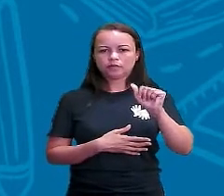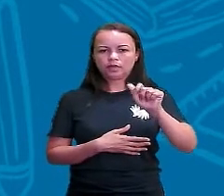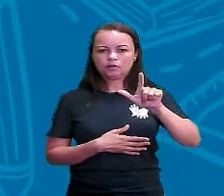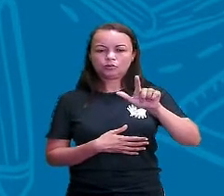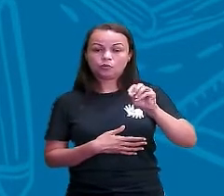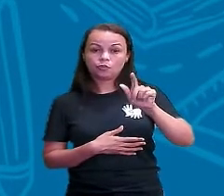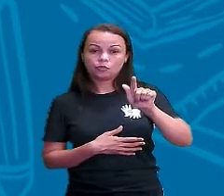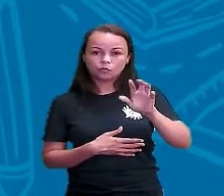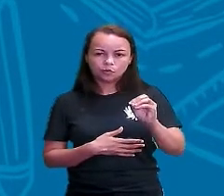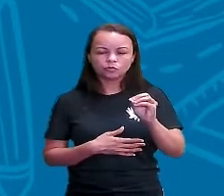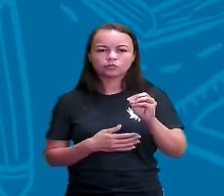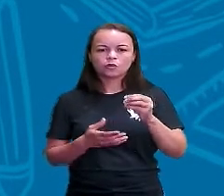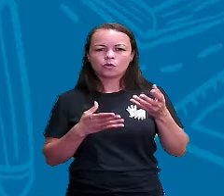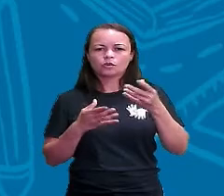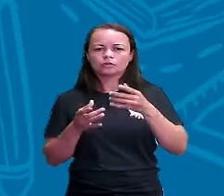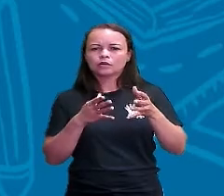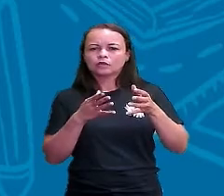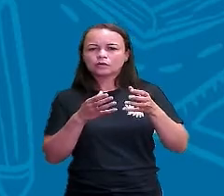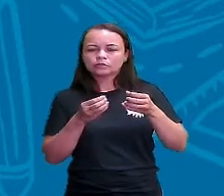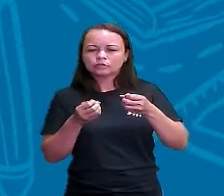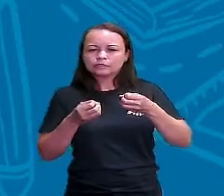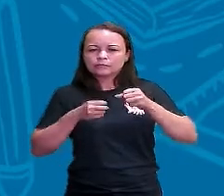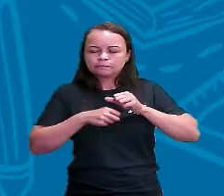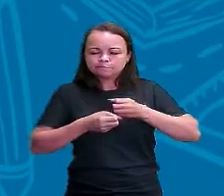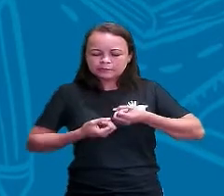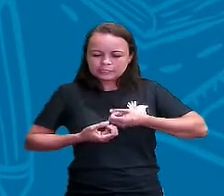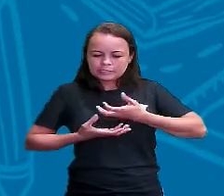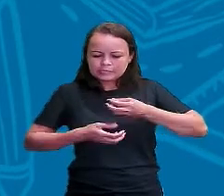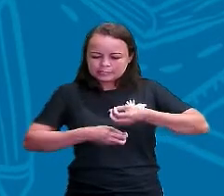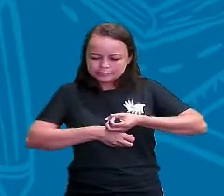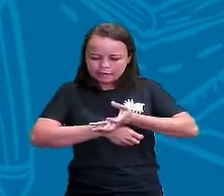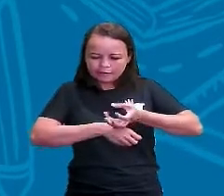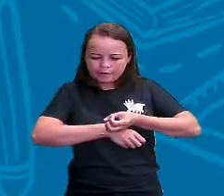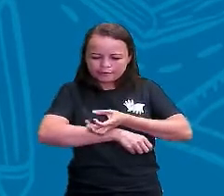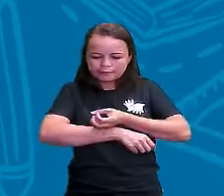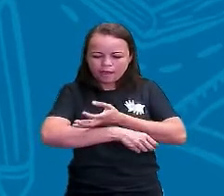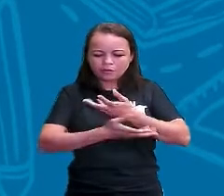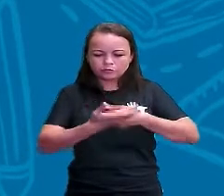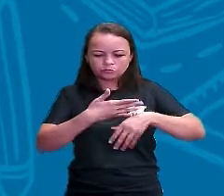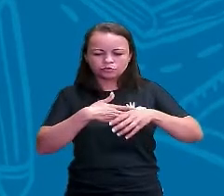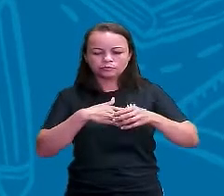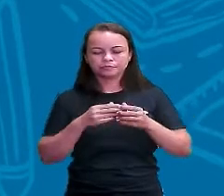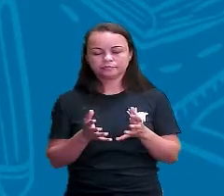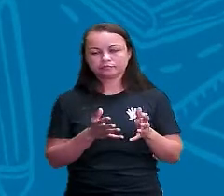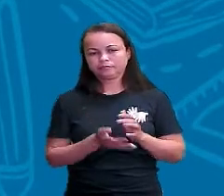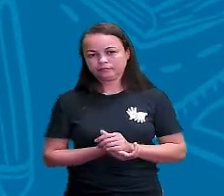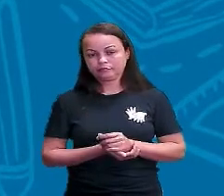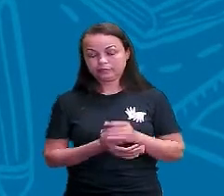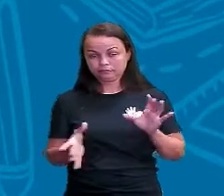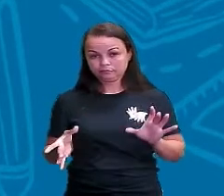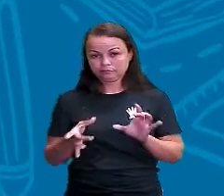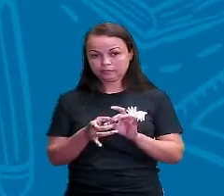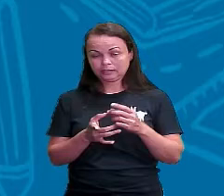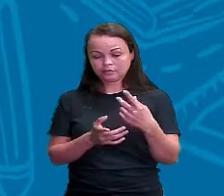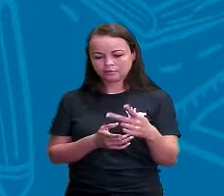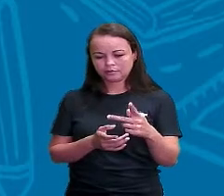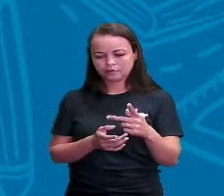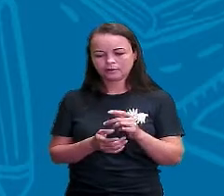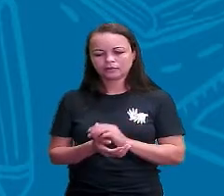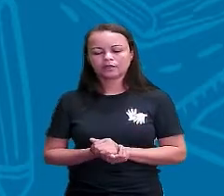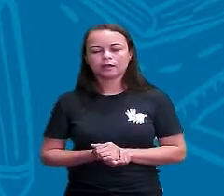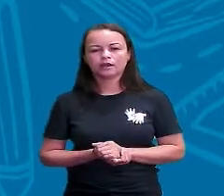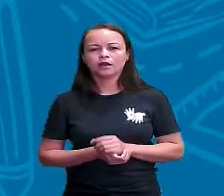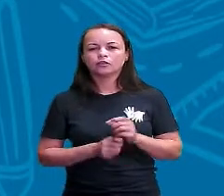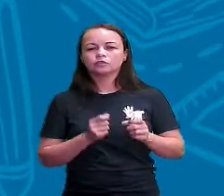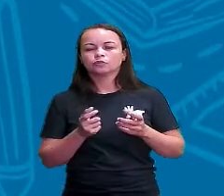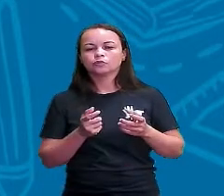até a neurohipófise para ser secretada para o nosso corpo. E aí, quais seriam as principais funções dela? Está ligada, ela é considerada também,